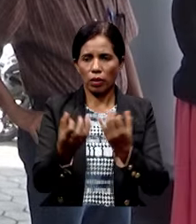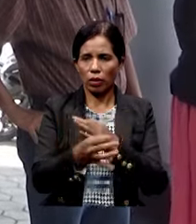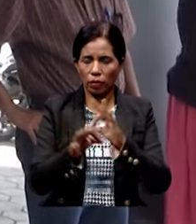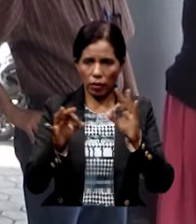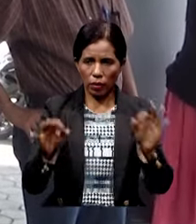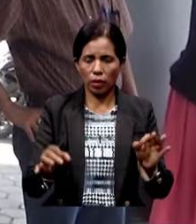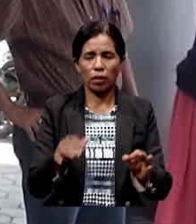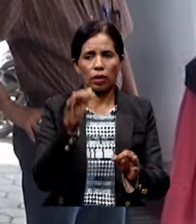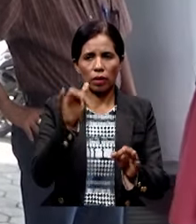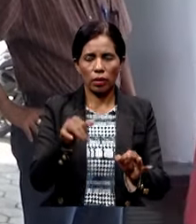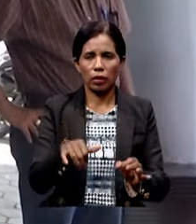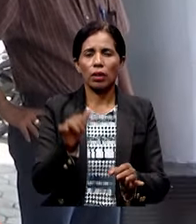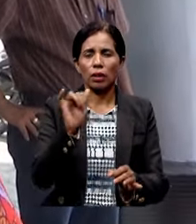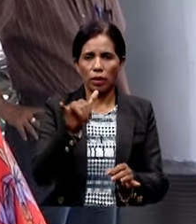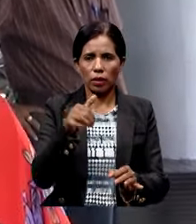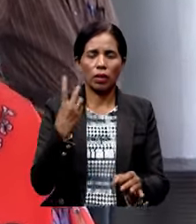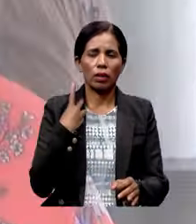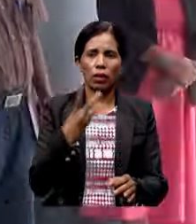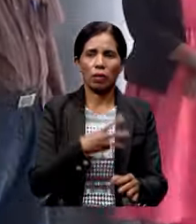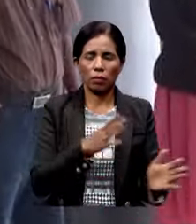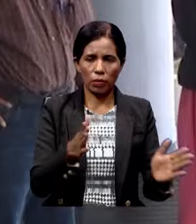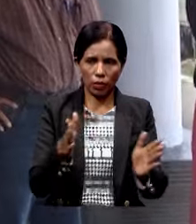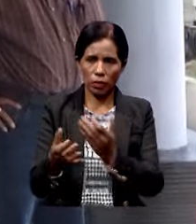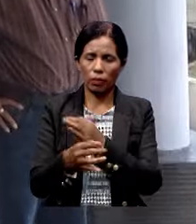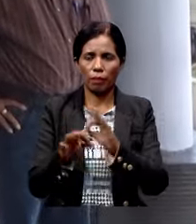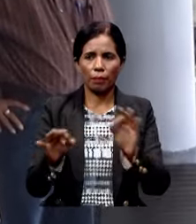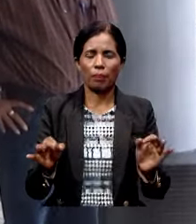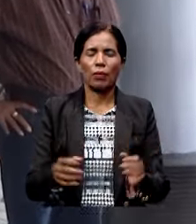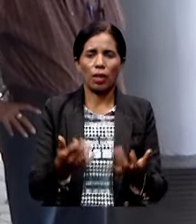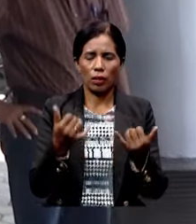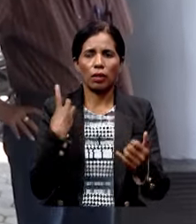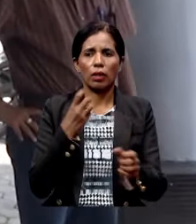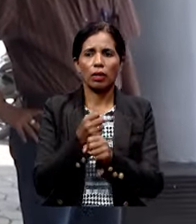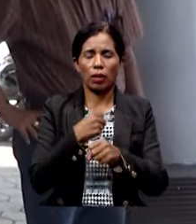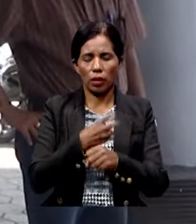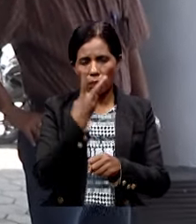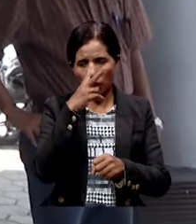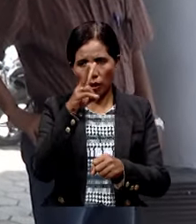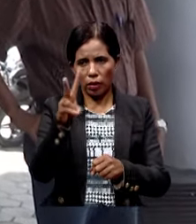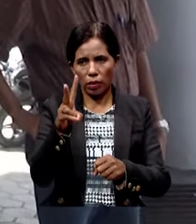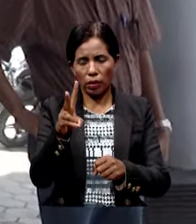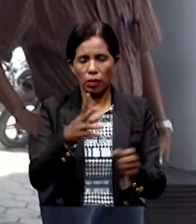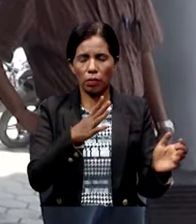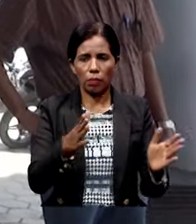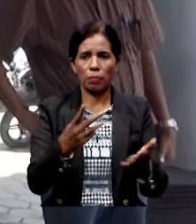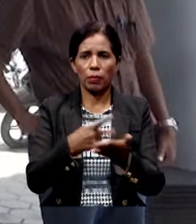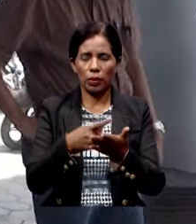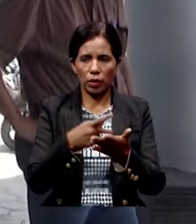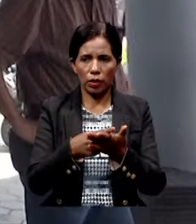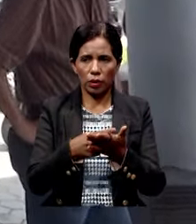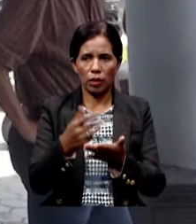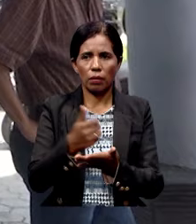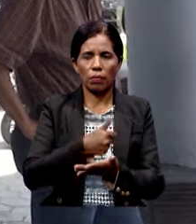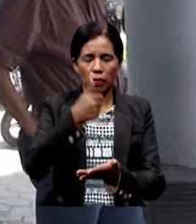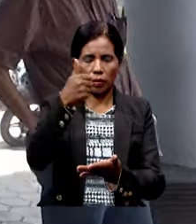acordo ne sira taona ame processa na construção ne agora da dau kita bot bele ia terreno arena projeto da be mana